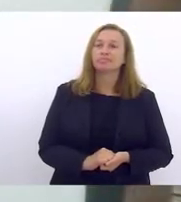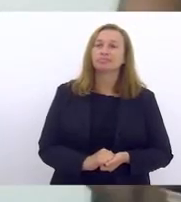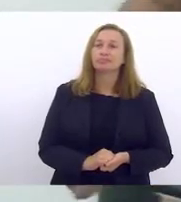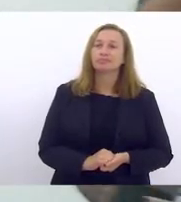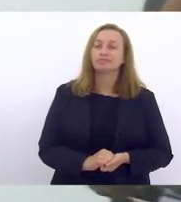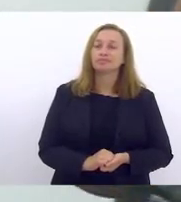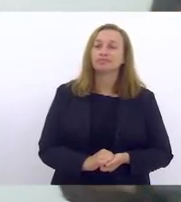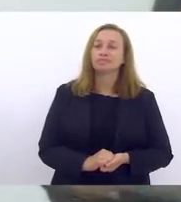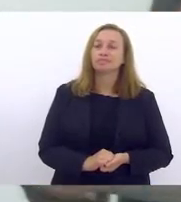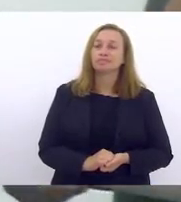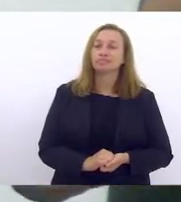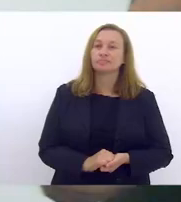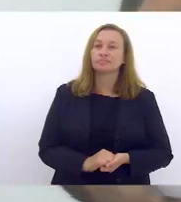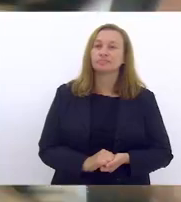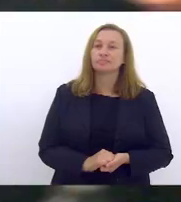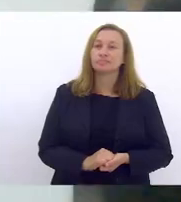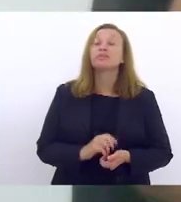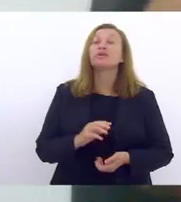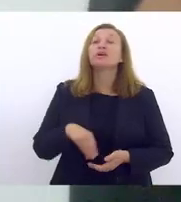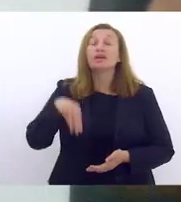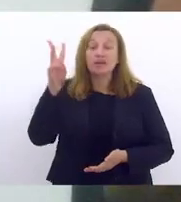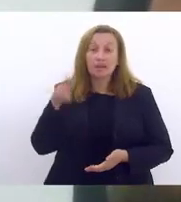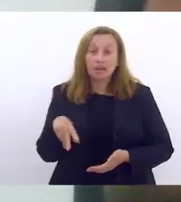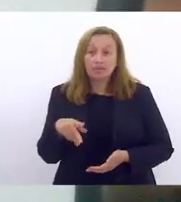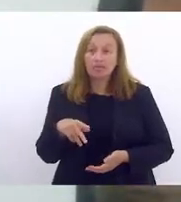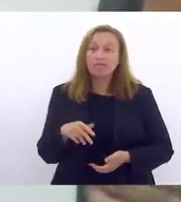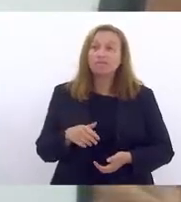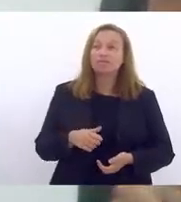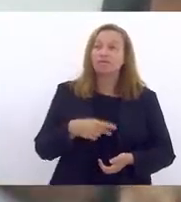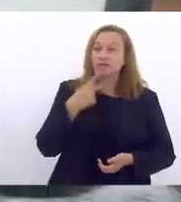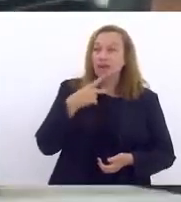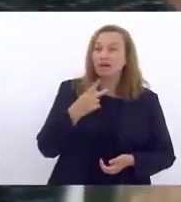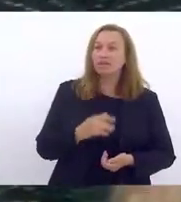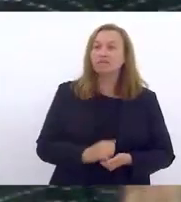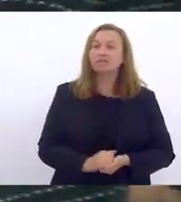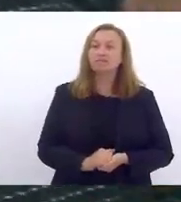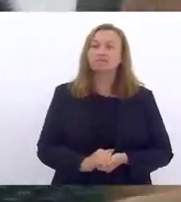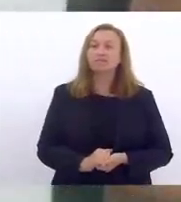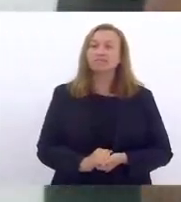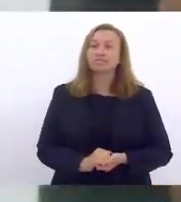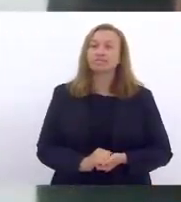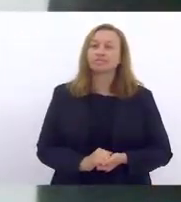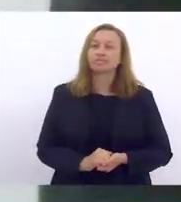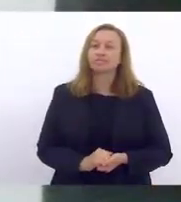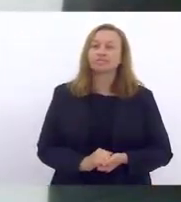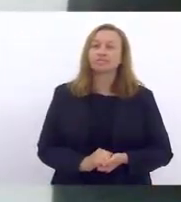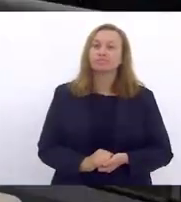cadeira daqui. Quem que é a próxima? A próxima... Essa aqui? É